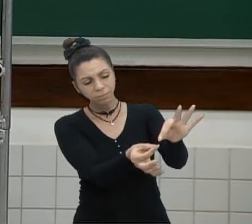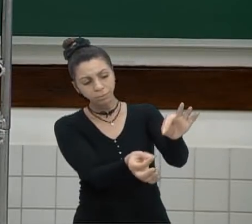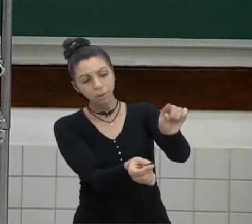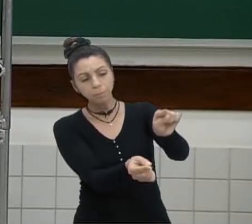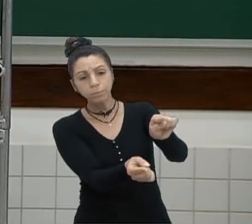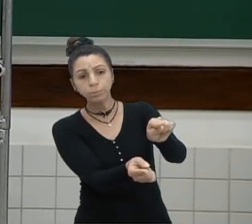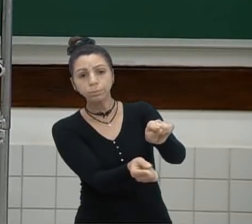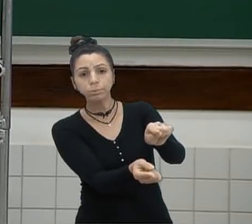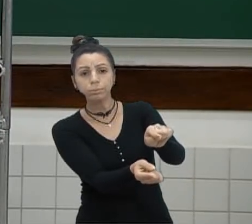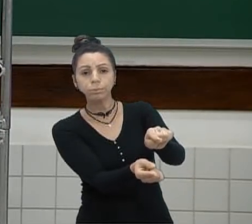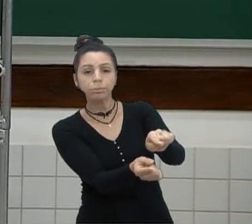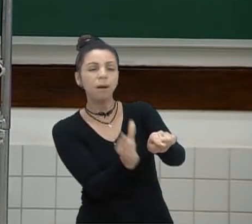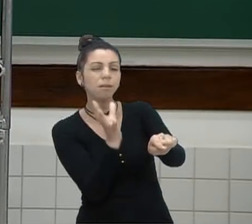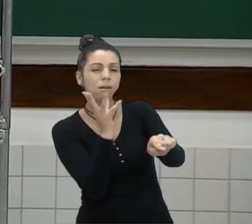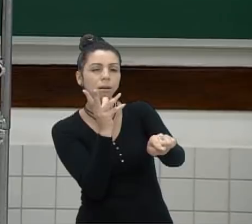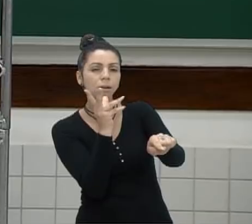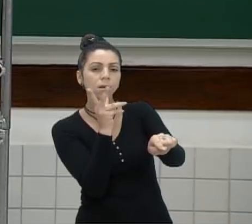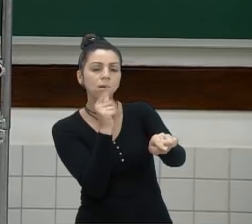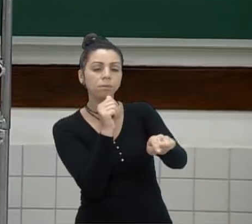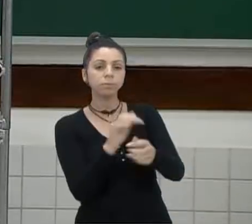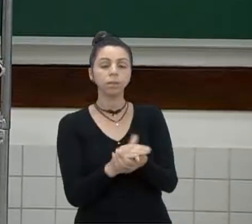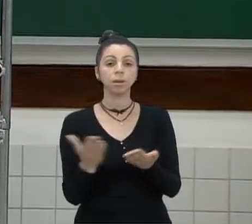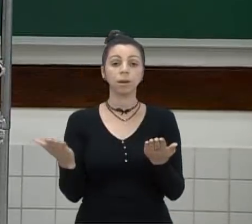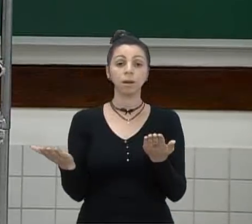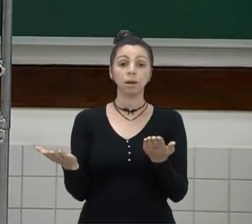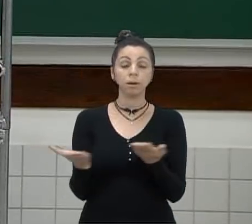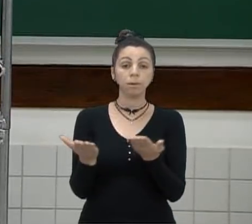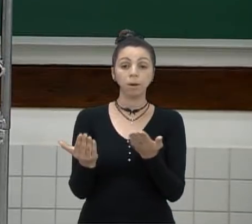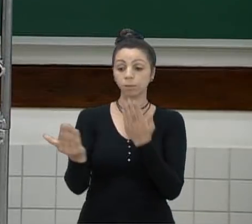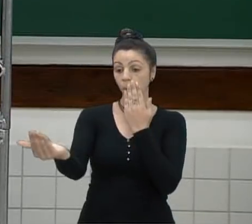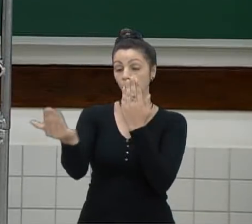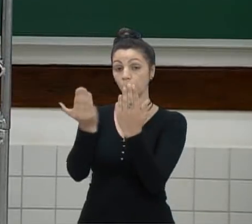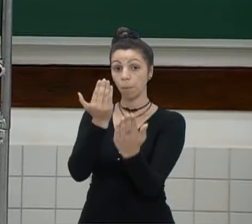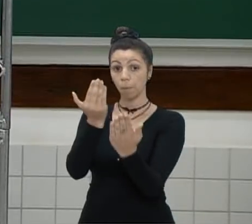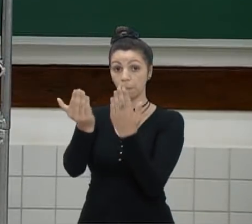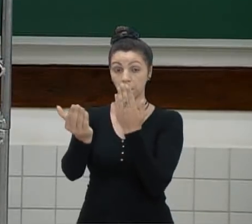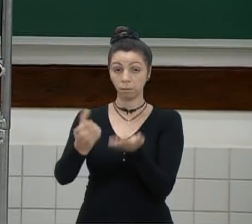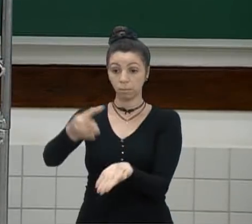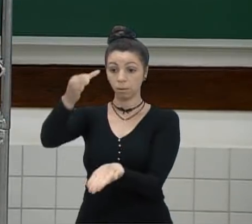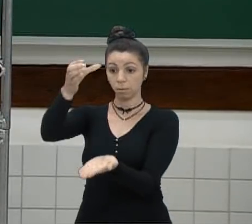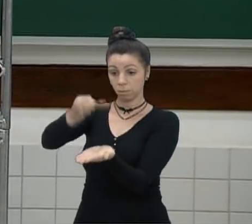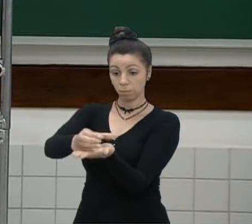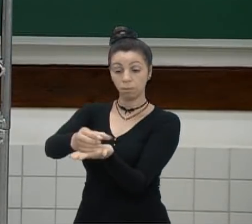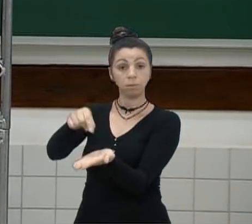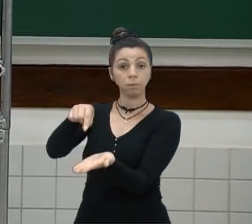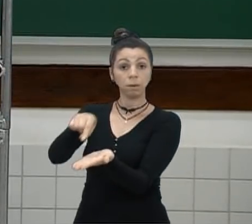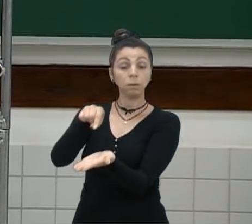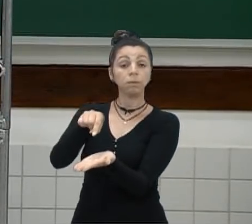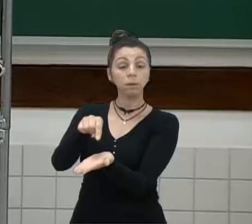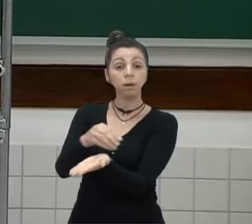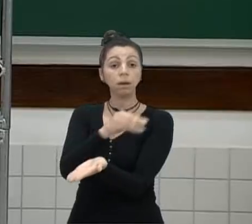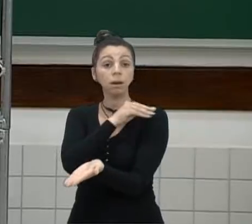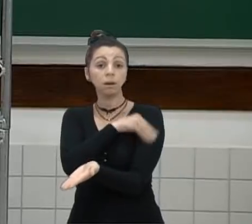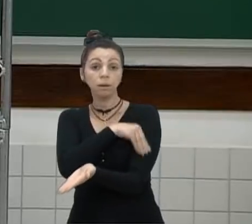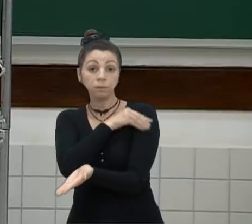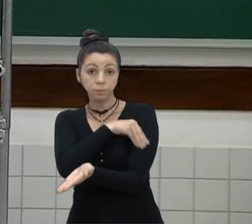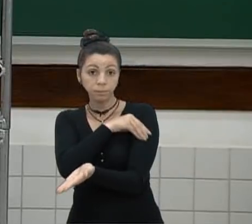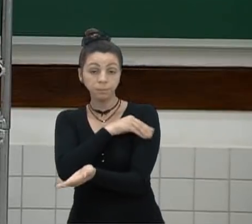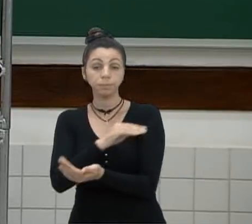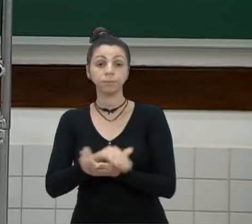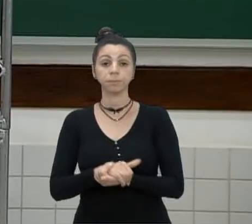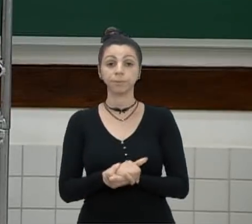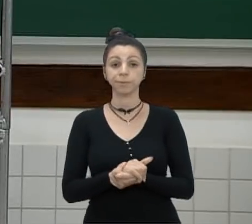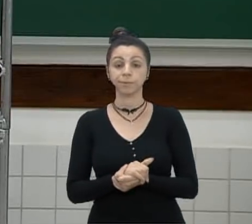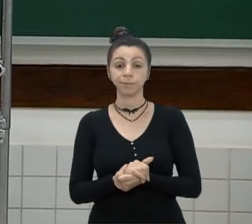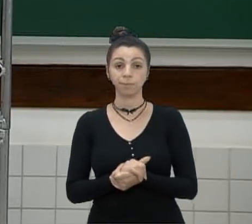muito rapidamente. Mas agora vamos fazer uma comparação com um copo com álcool, esse álcool que a gente usa para fazer as limpezas.